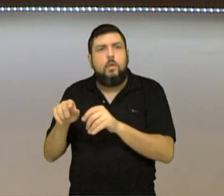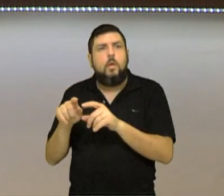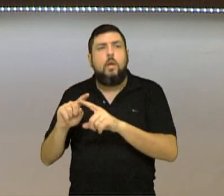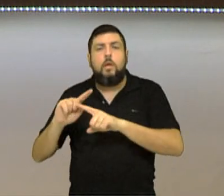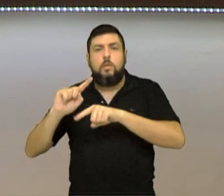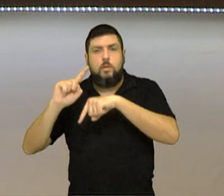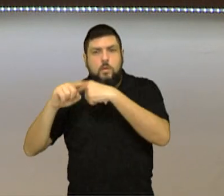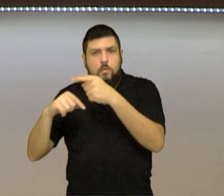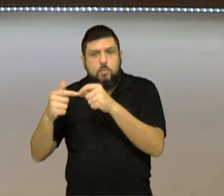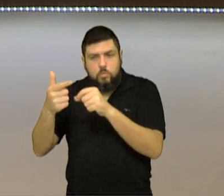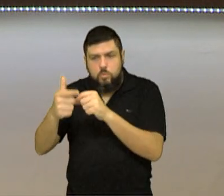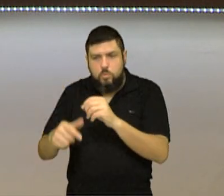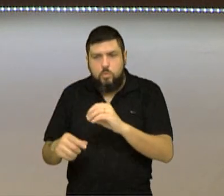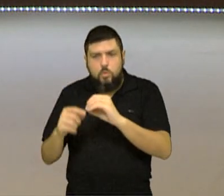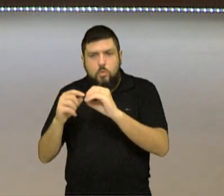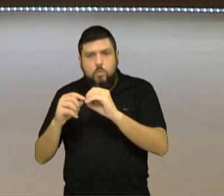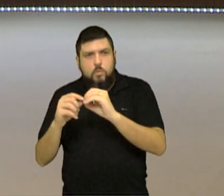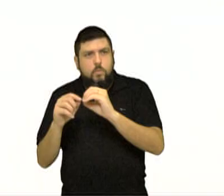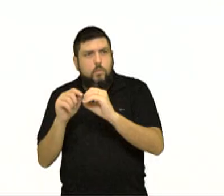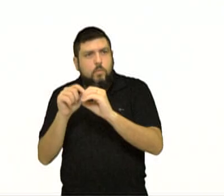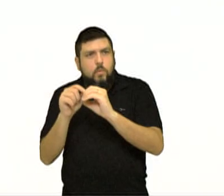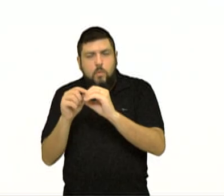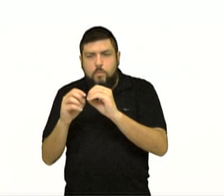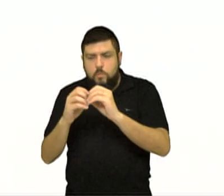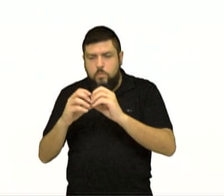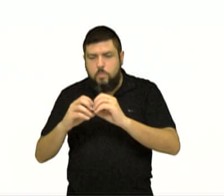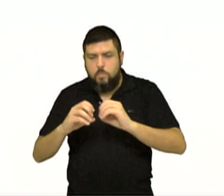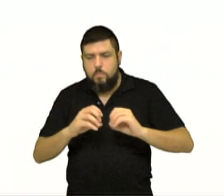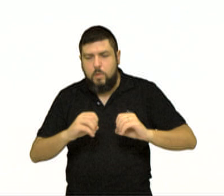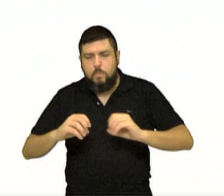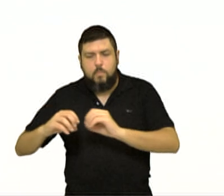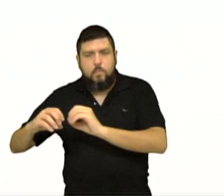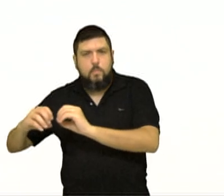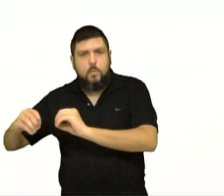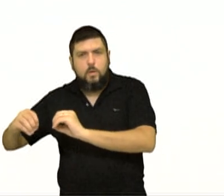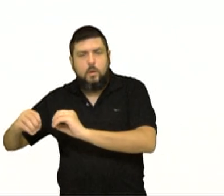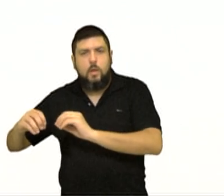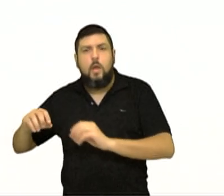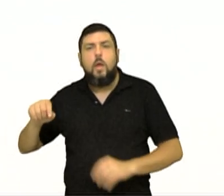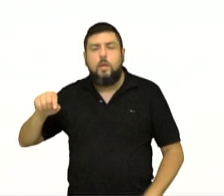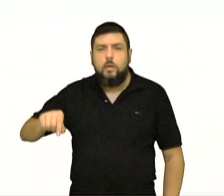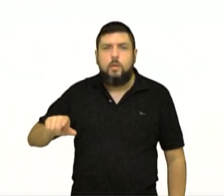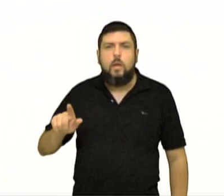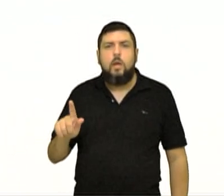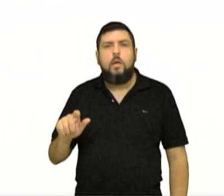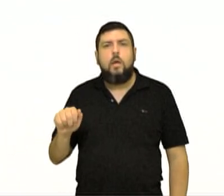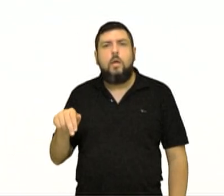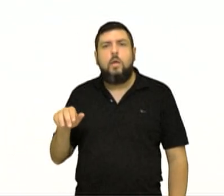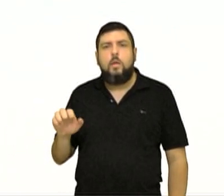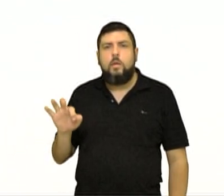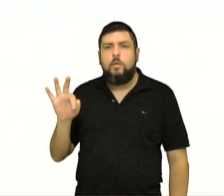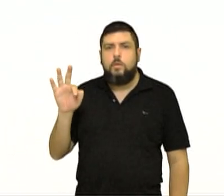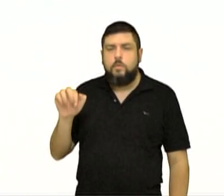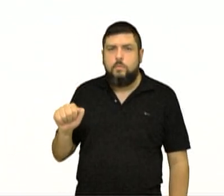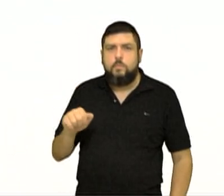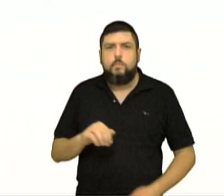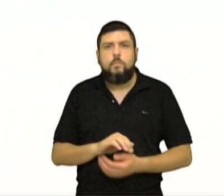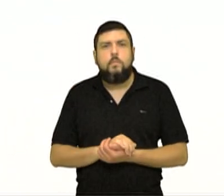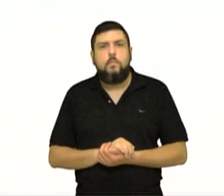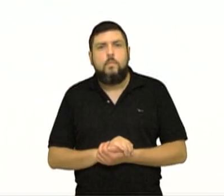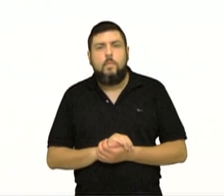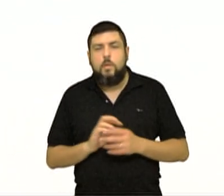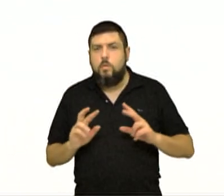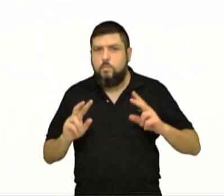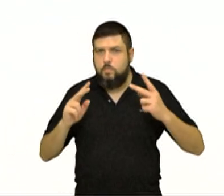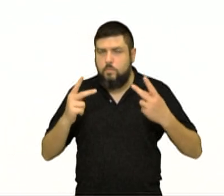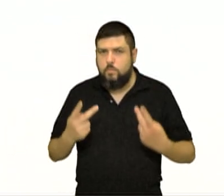outro processinho aqui que vai separar em 4 células novas que vamos chamar de gametas. Esses gametas, então, no caso do ser humano, por exemplo,